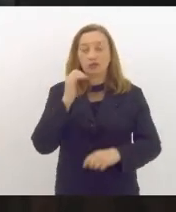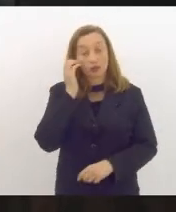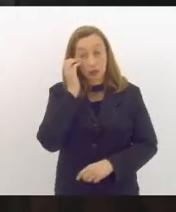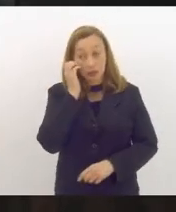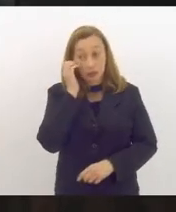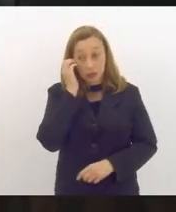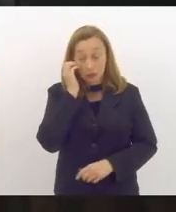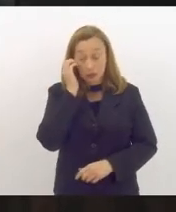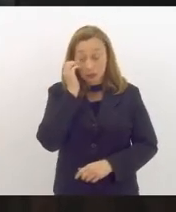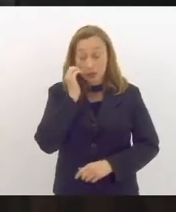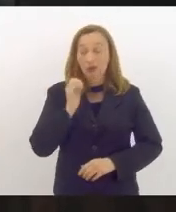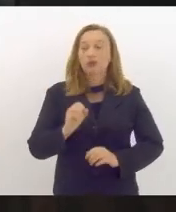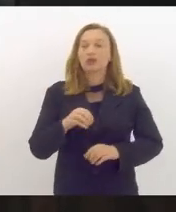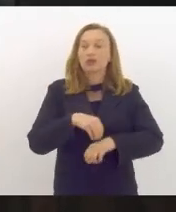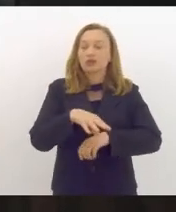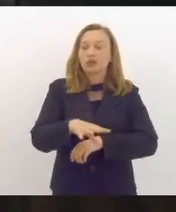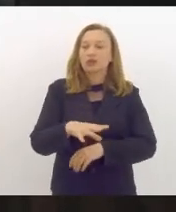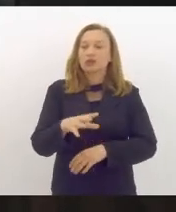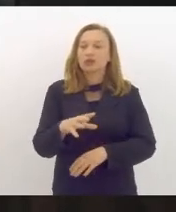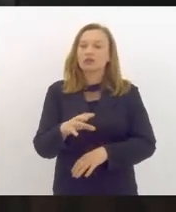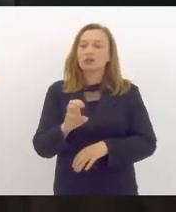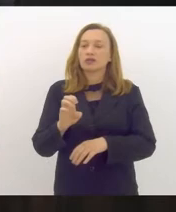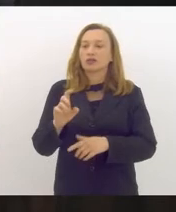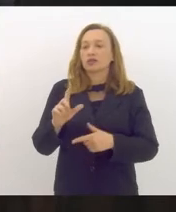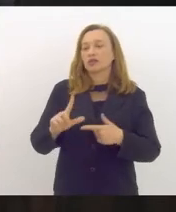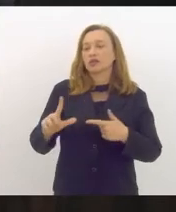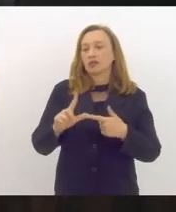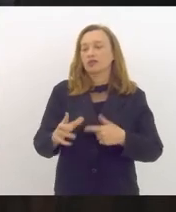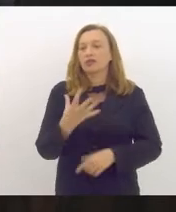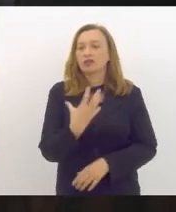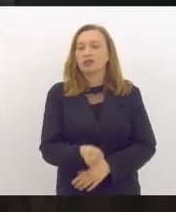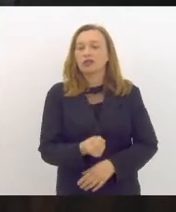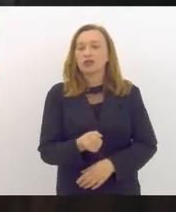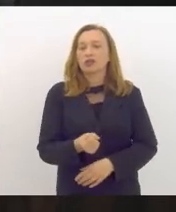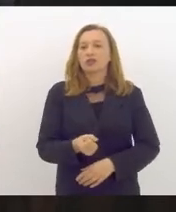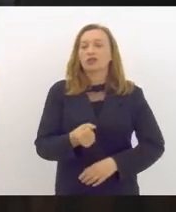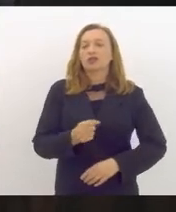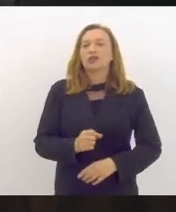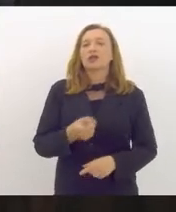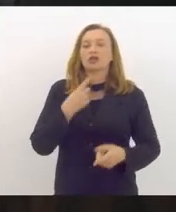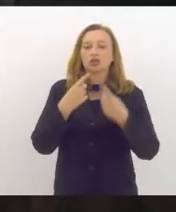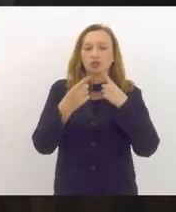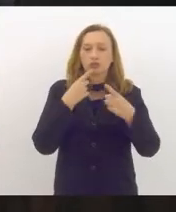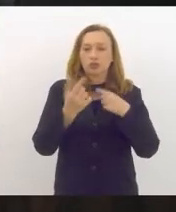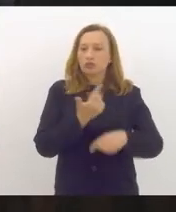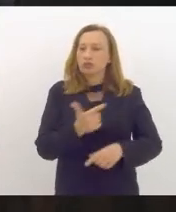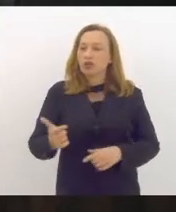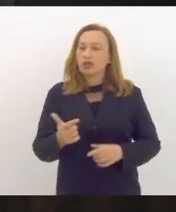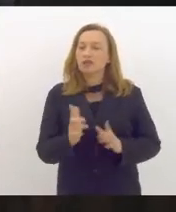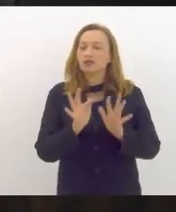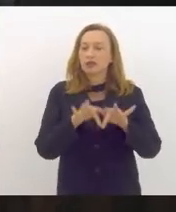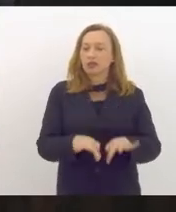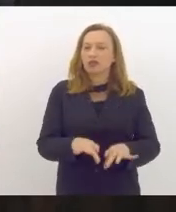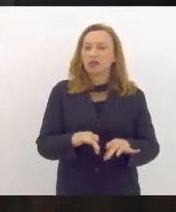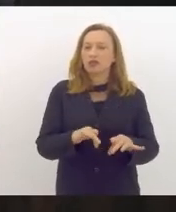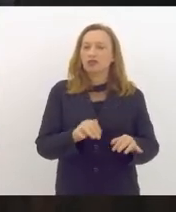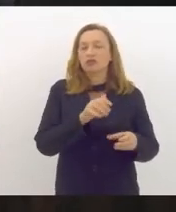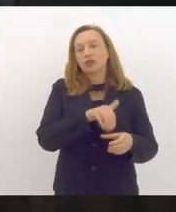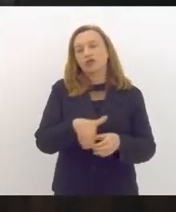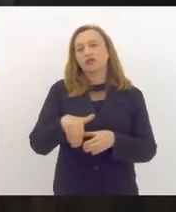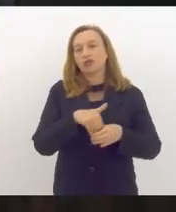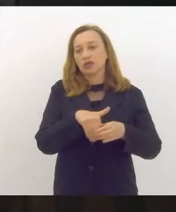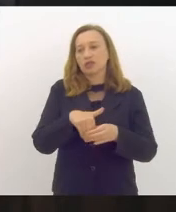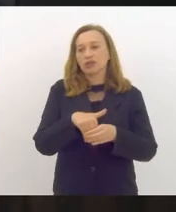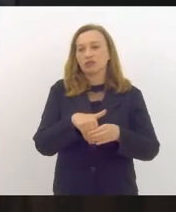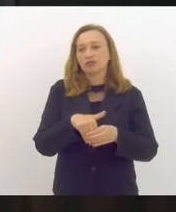da Comissão de Indicação Legislativa favorável ao relator subtenente Bernardo. Em discussão, não havendo ninguém queira discutir, encerra a discussão.